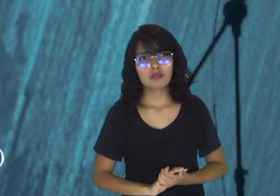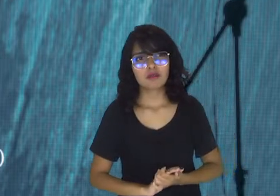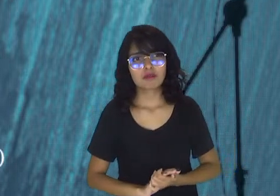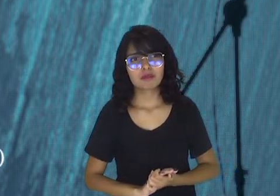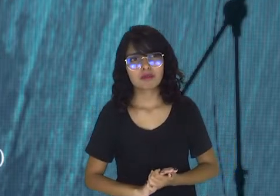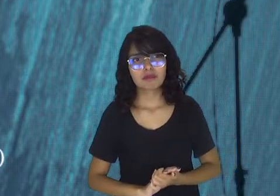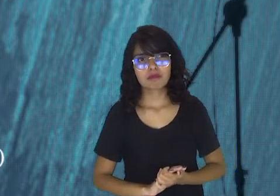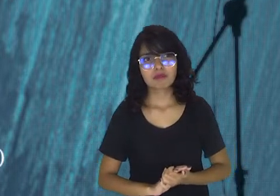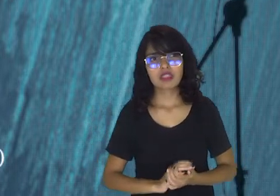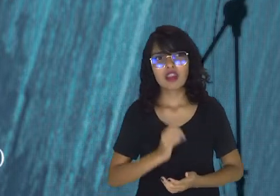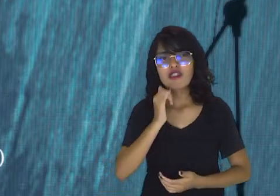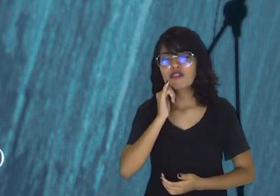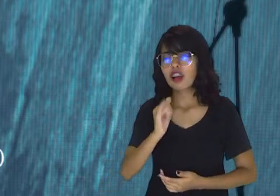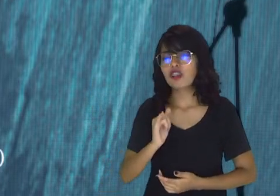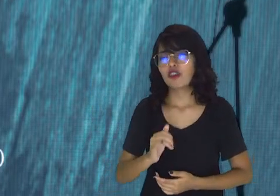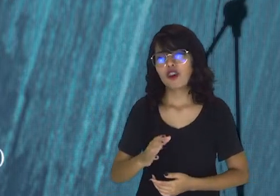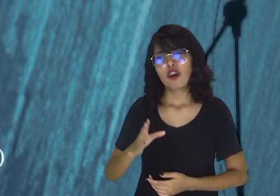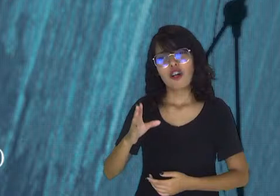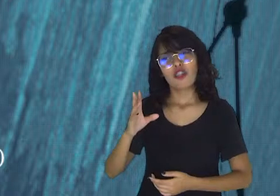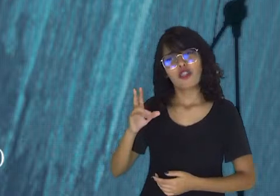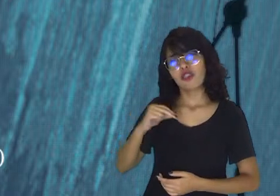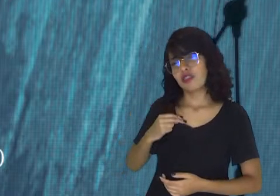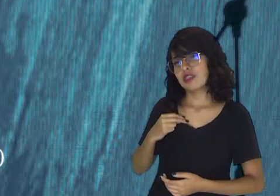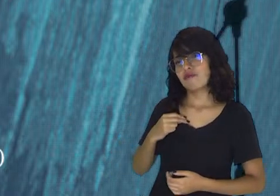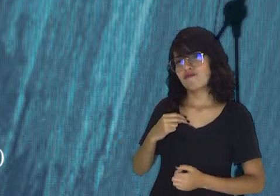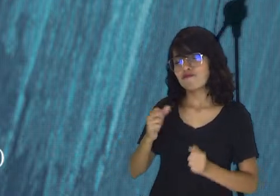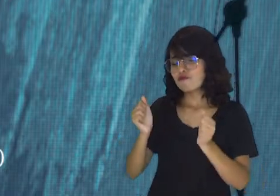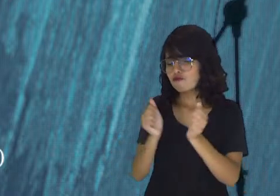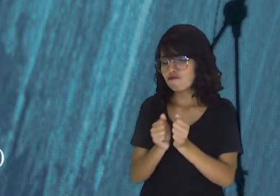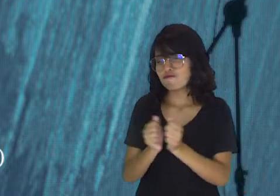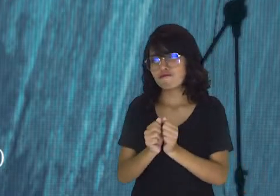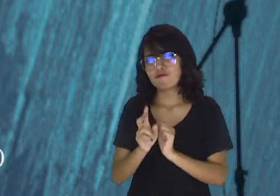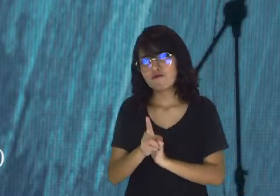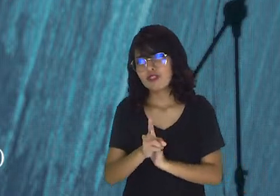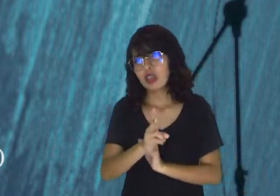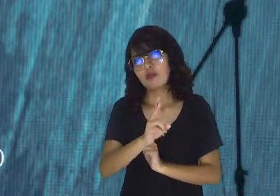juntos, na mesma fé. Glória a Deus.